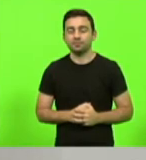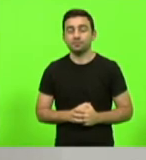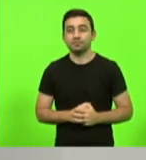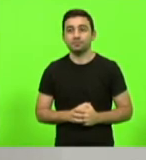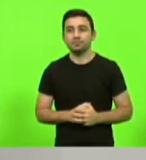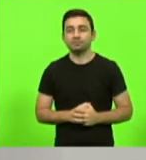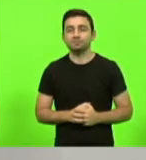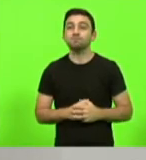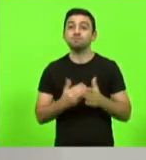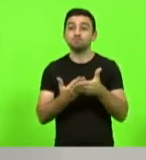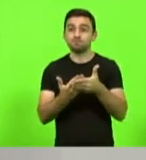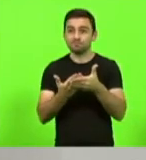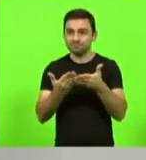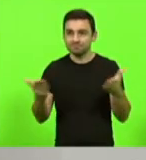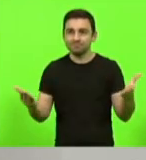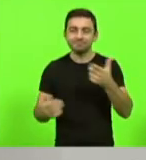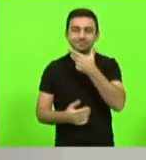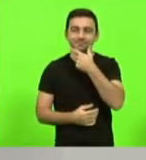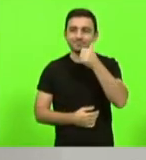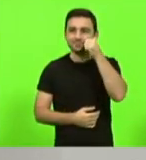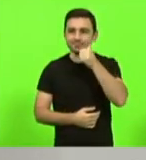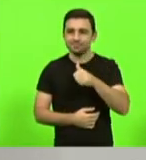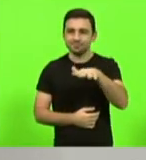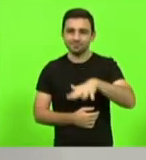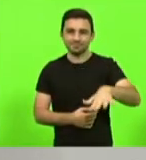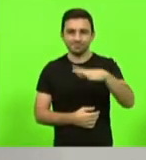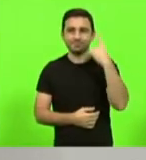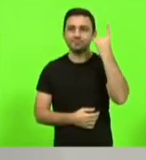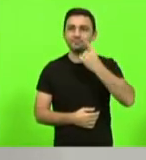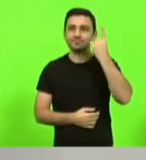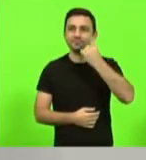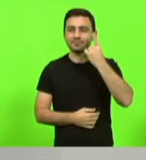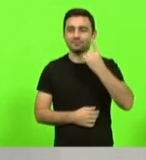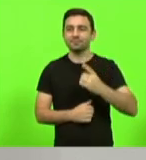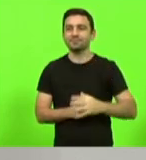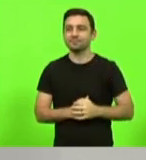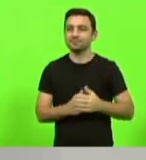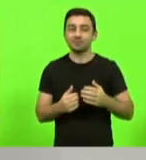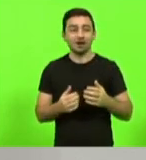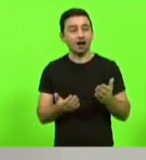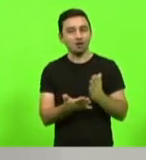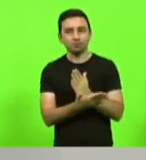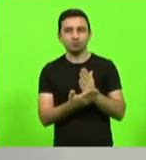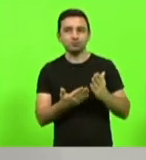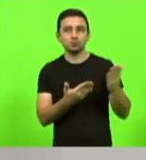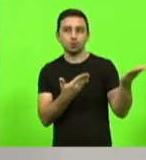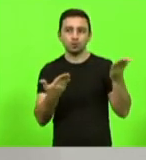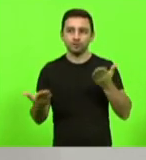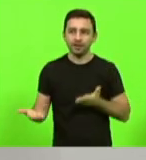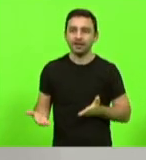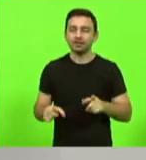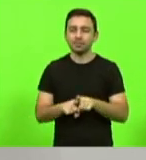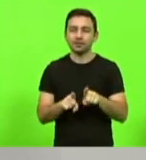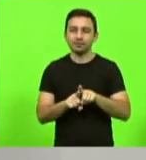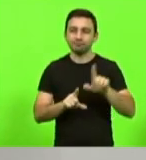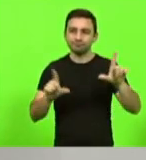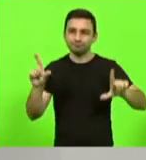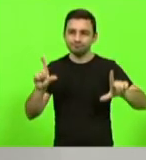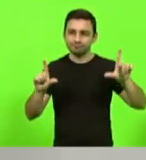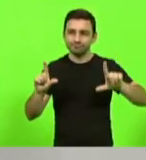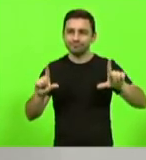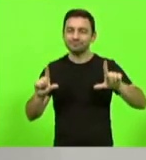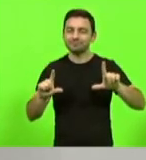Prezados senhores, senhoras, parlamentares, convidados, imprensa, abro aqui